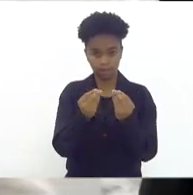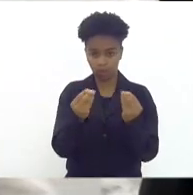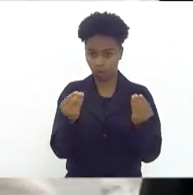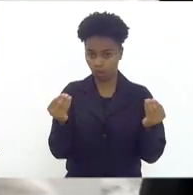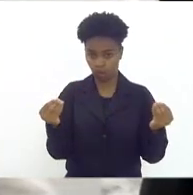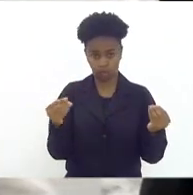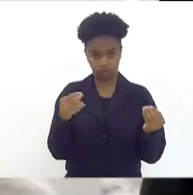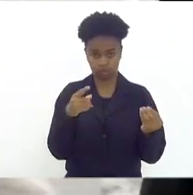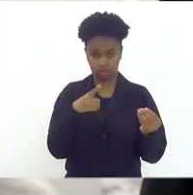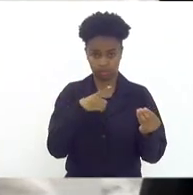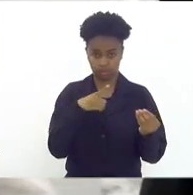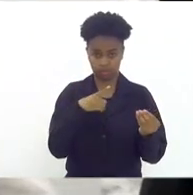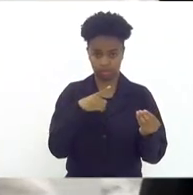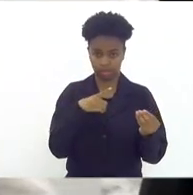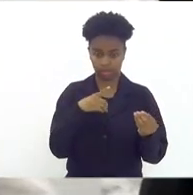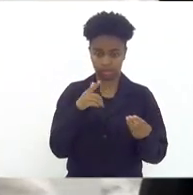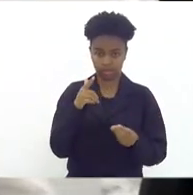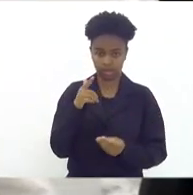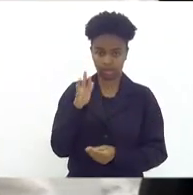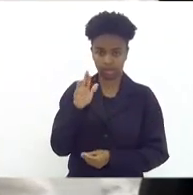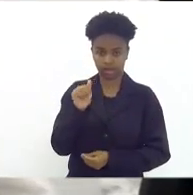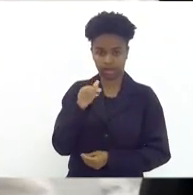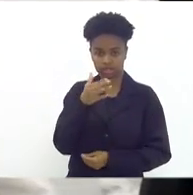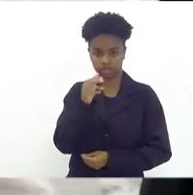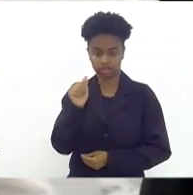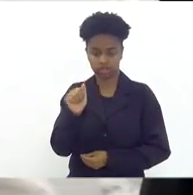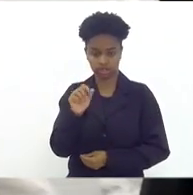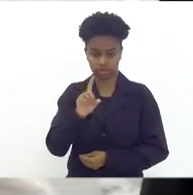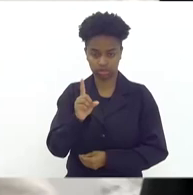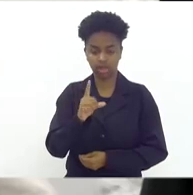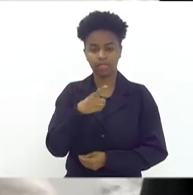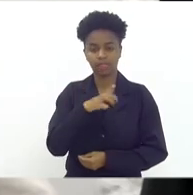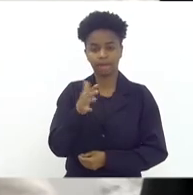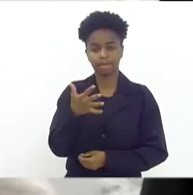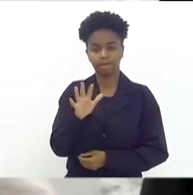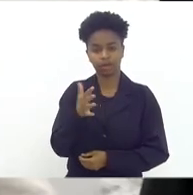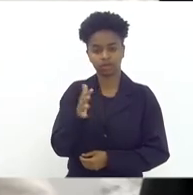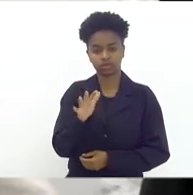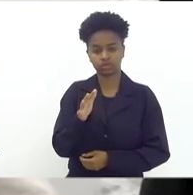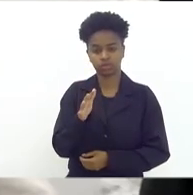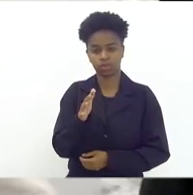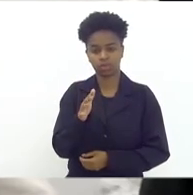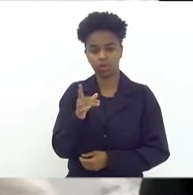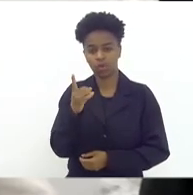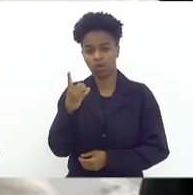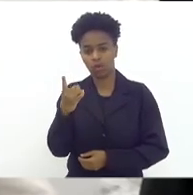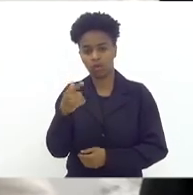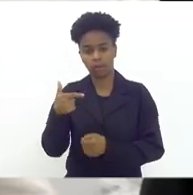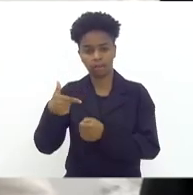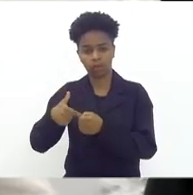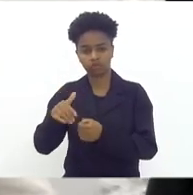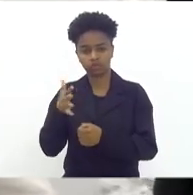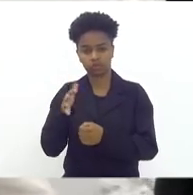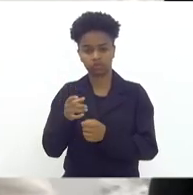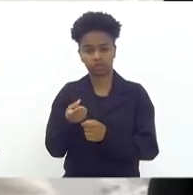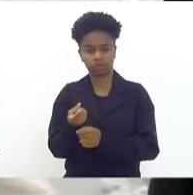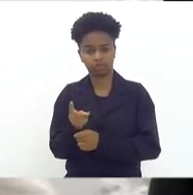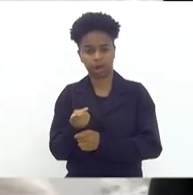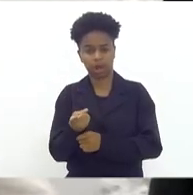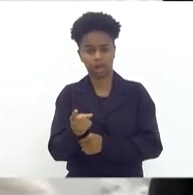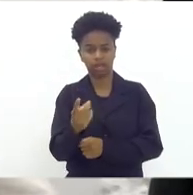fica mais ou menos um posto entre três a quatro quilômetros de